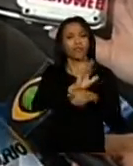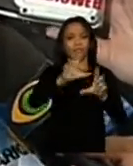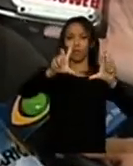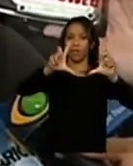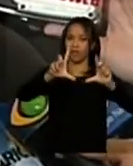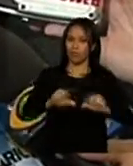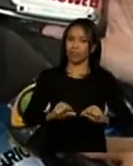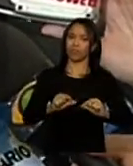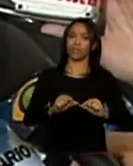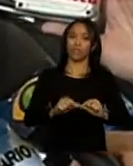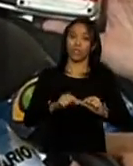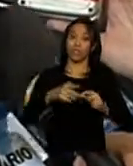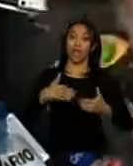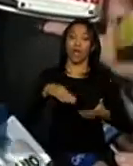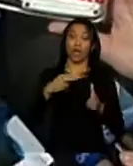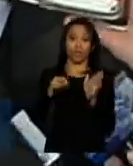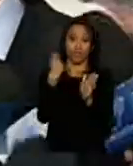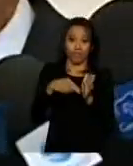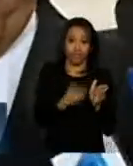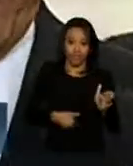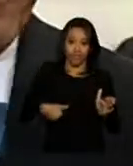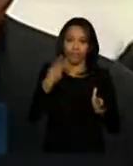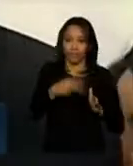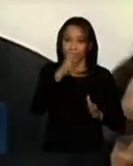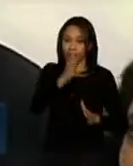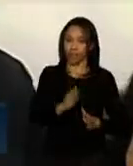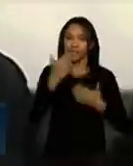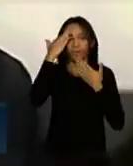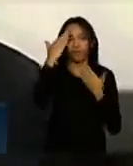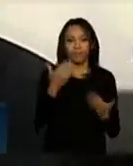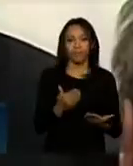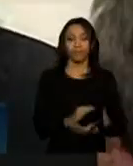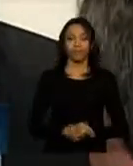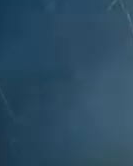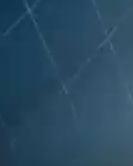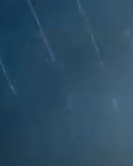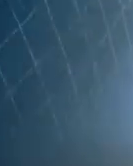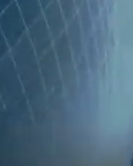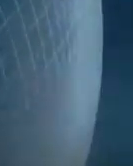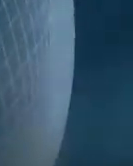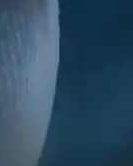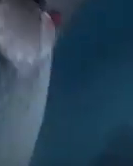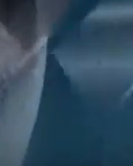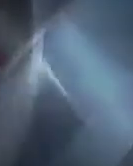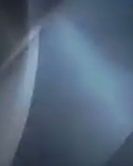redução das taxas de cesárea no nosso país. A média nacional é...